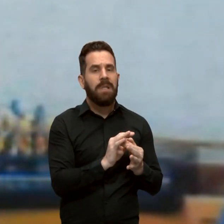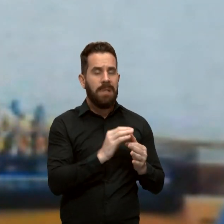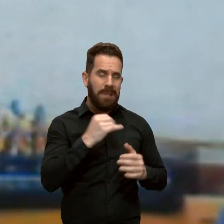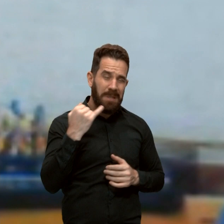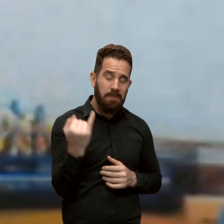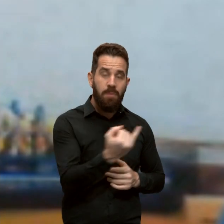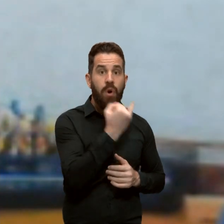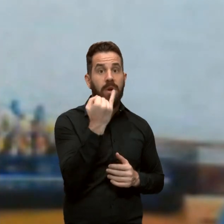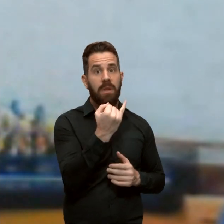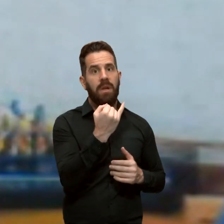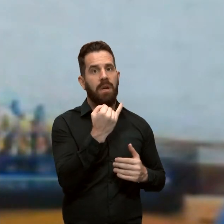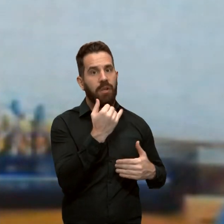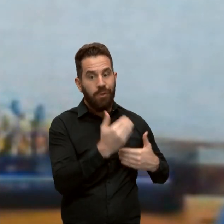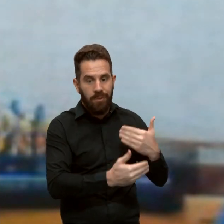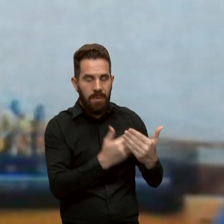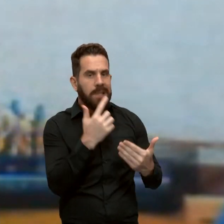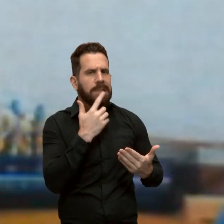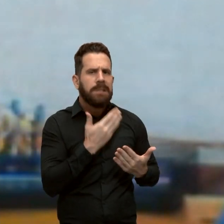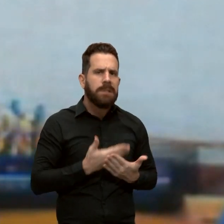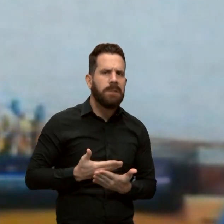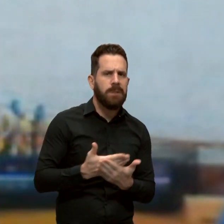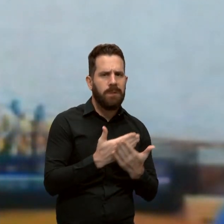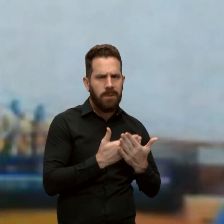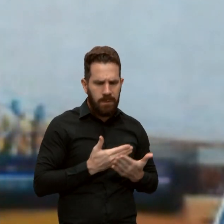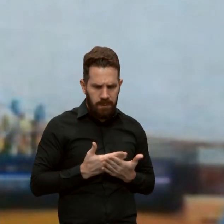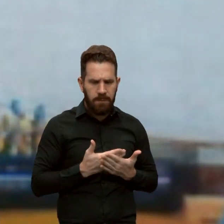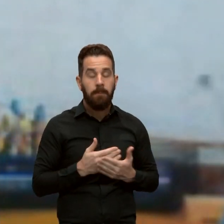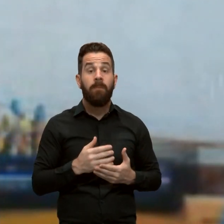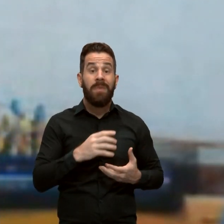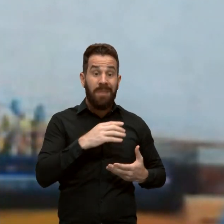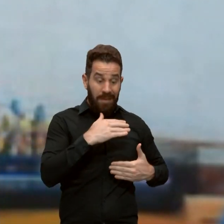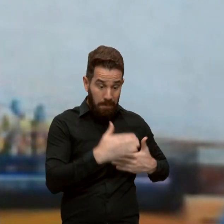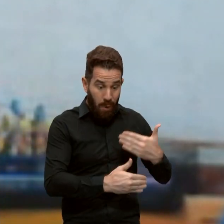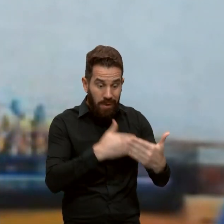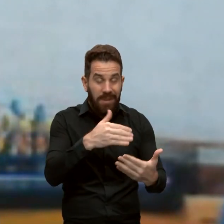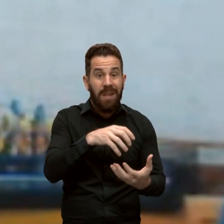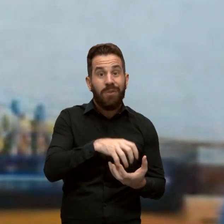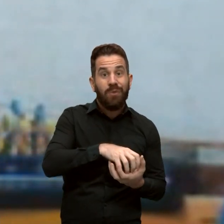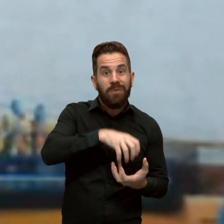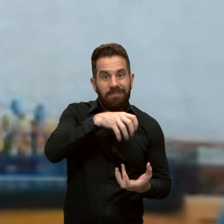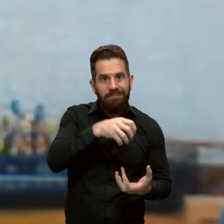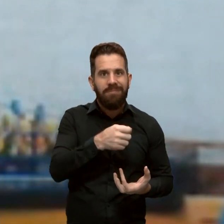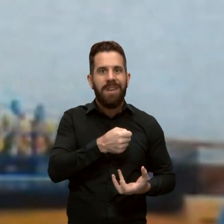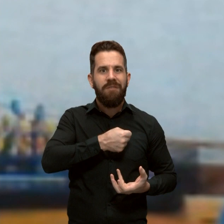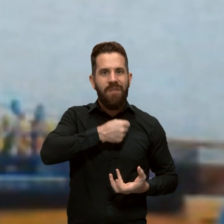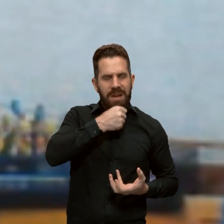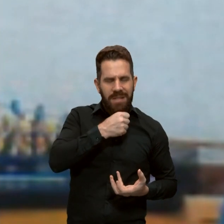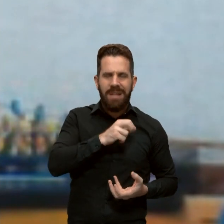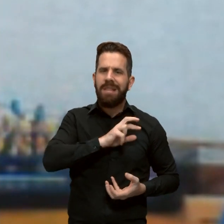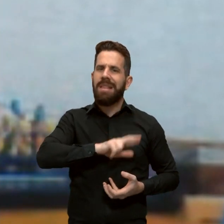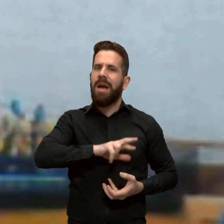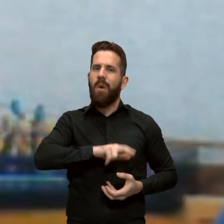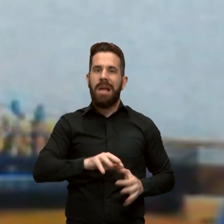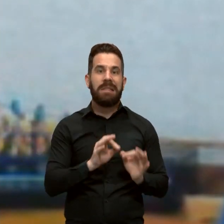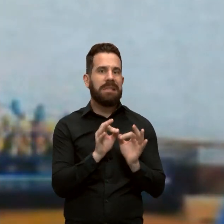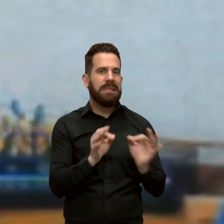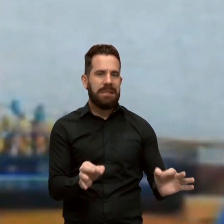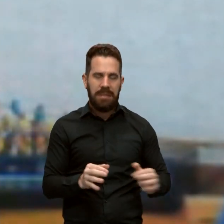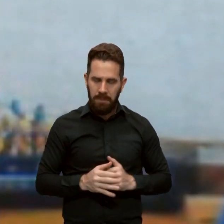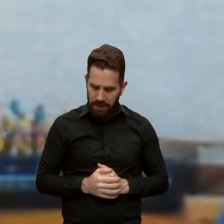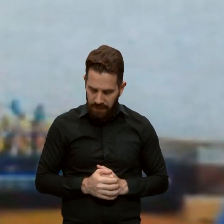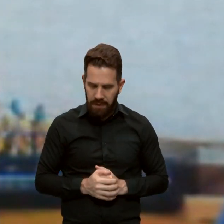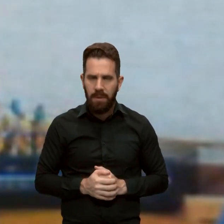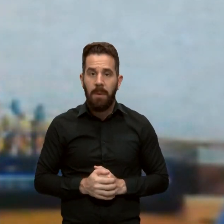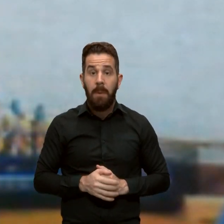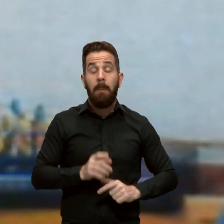né? Veja bem, como envelhecer não é tão simples assim, Até porque nós vivemos ainda,